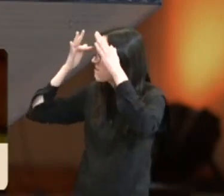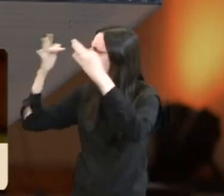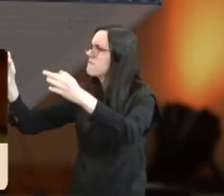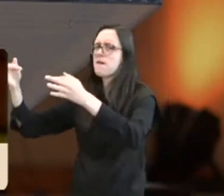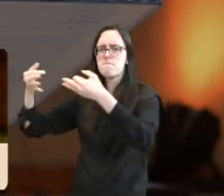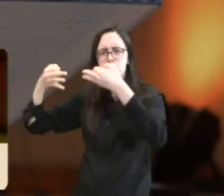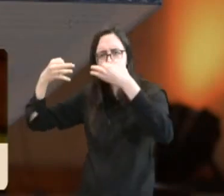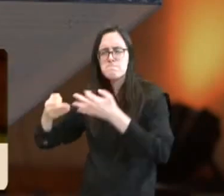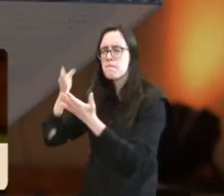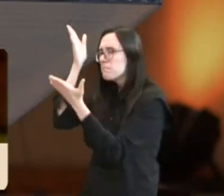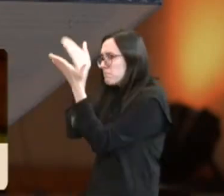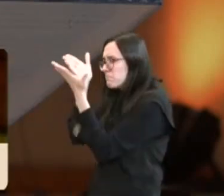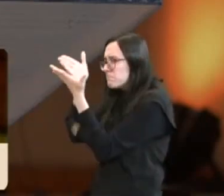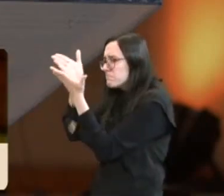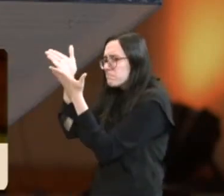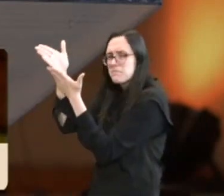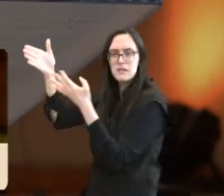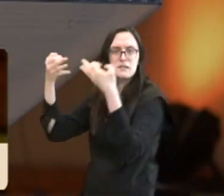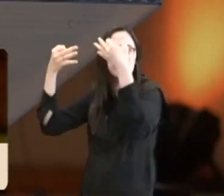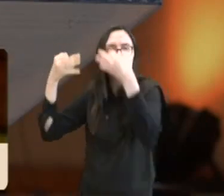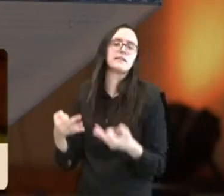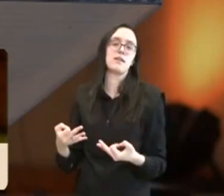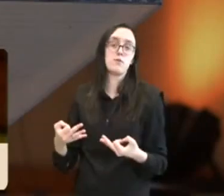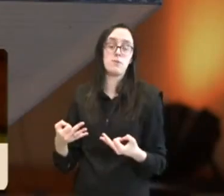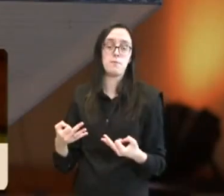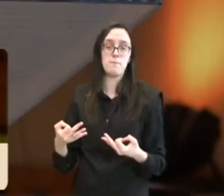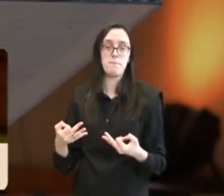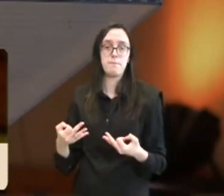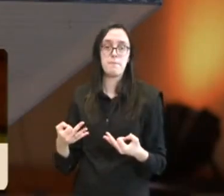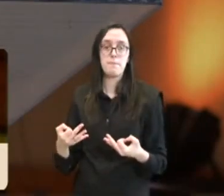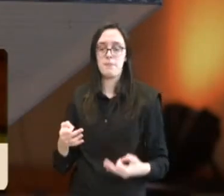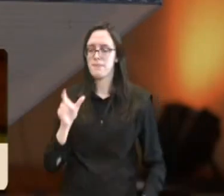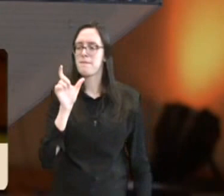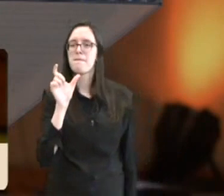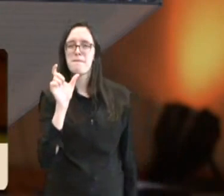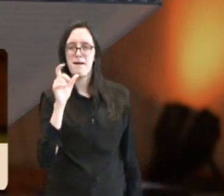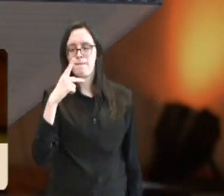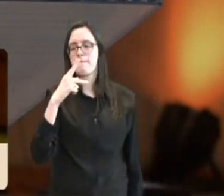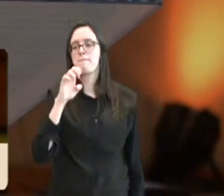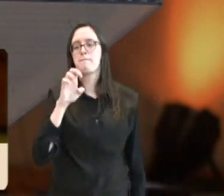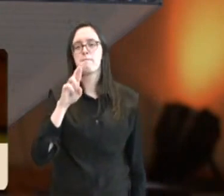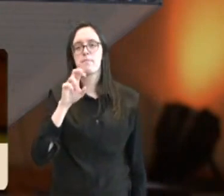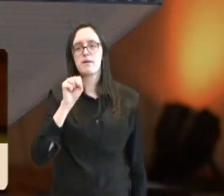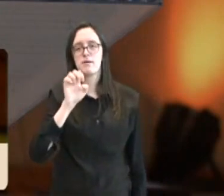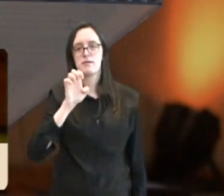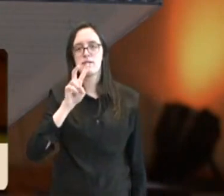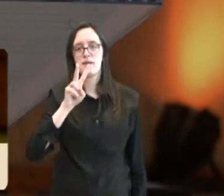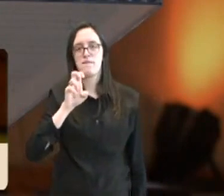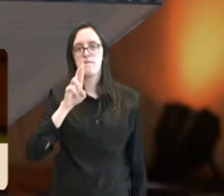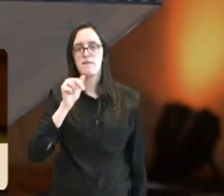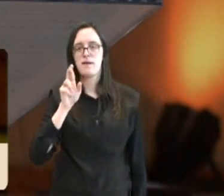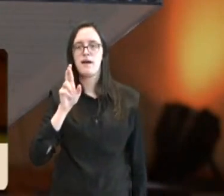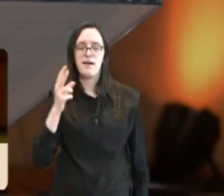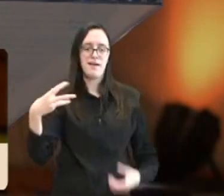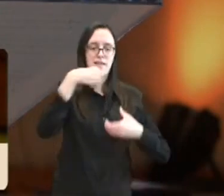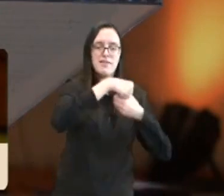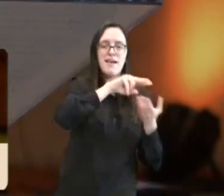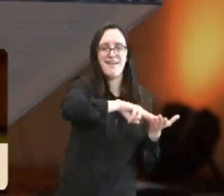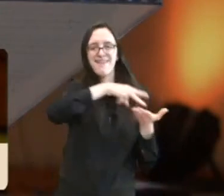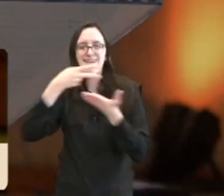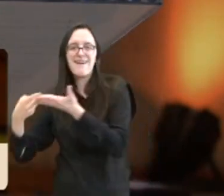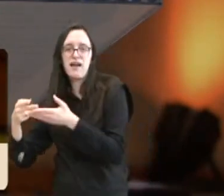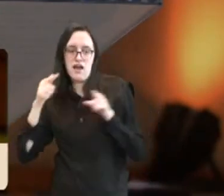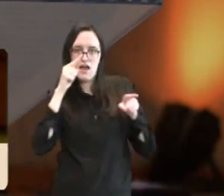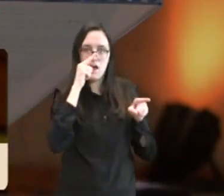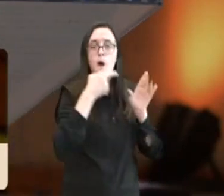doutrina dos apóstolos. Essa palavra perseverava no grego, ela tem o sentido de dedicar